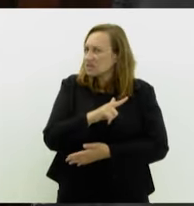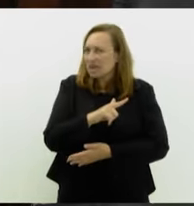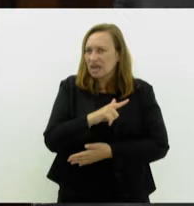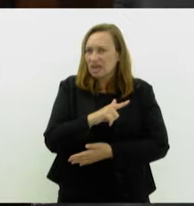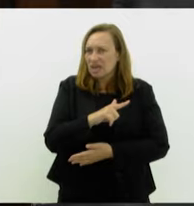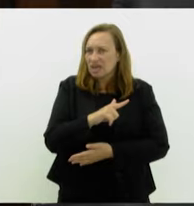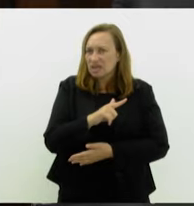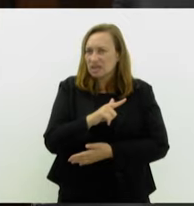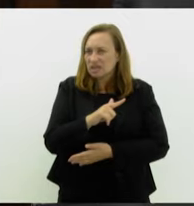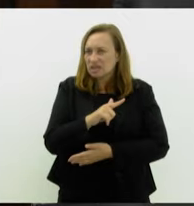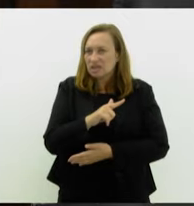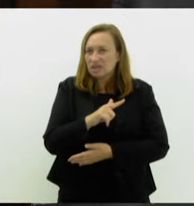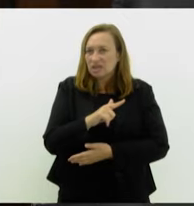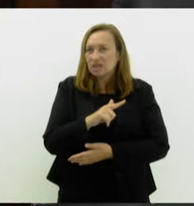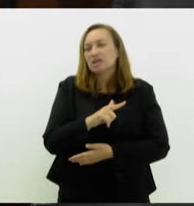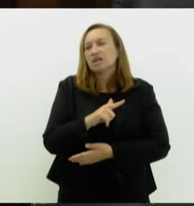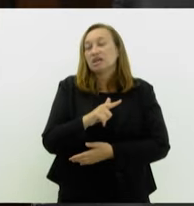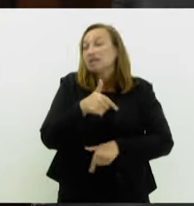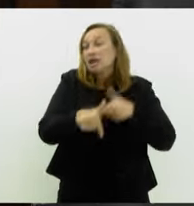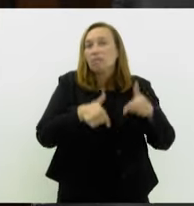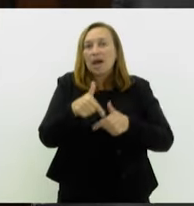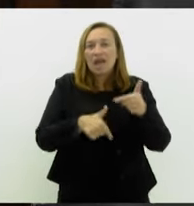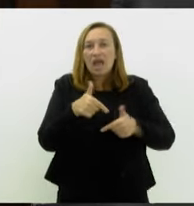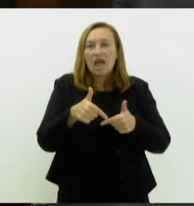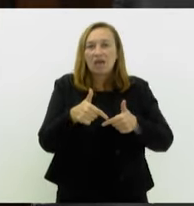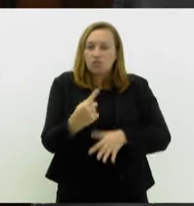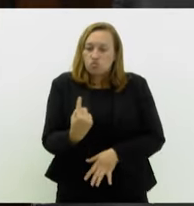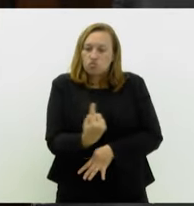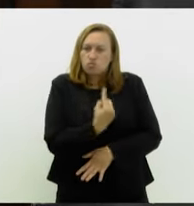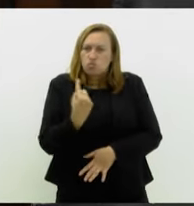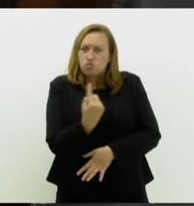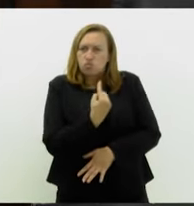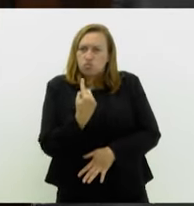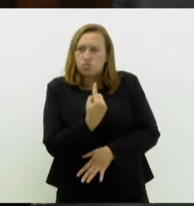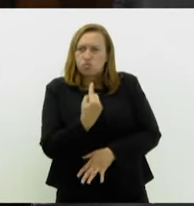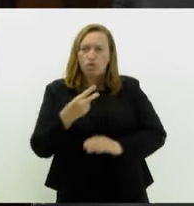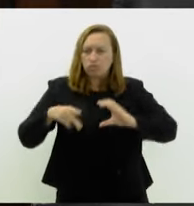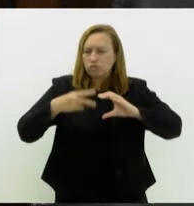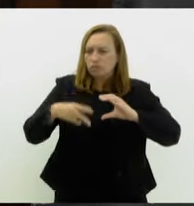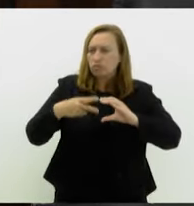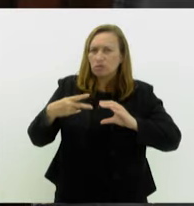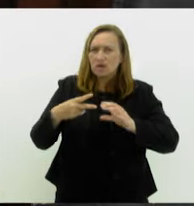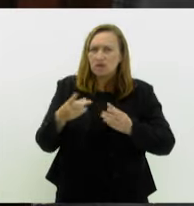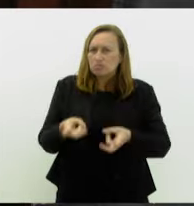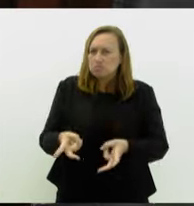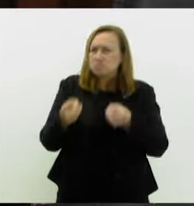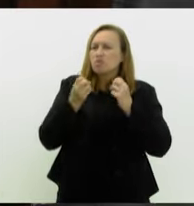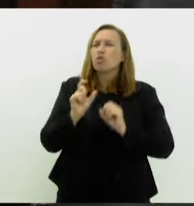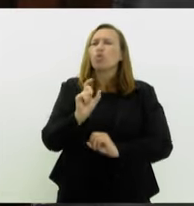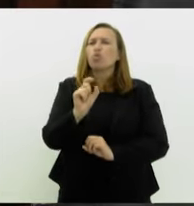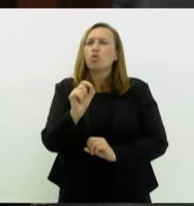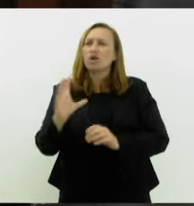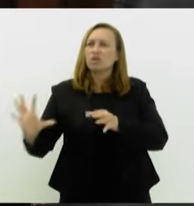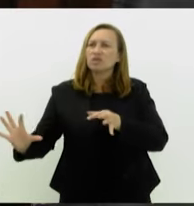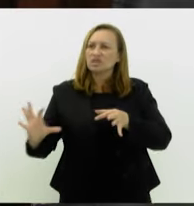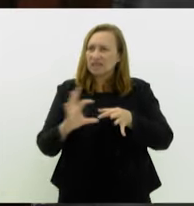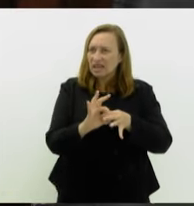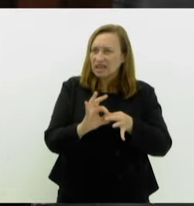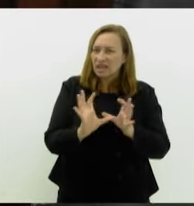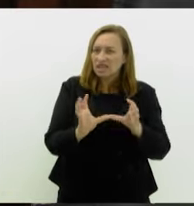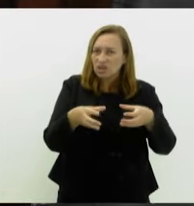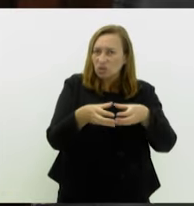elegem e ficam isoladas na Câmara elas ficam sozinha e a gente tá percebendo que quando tá ligado em rede